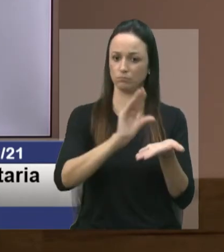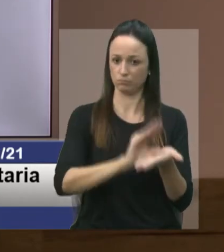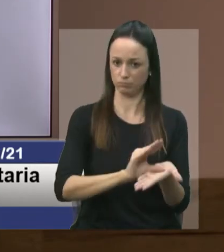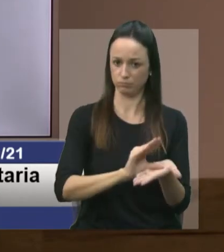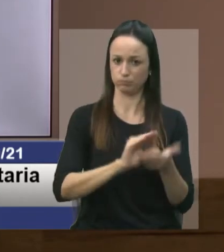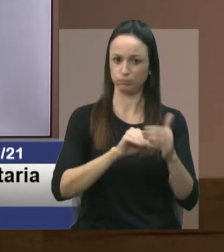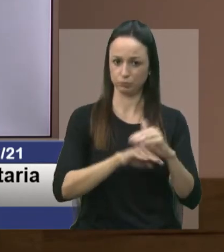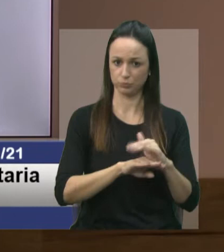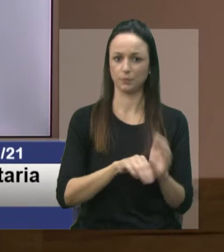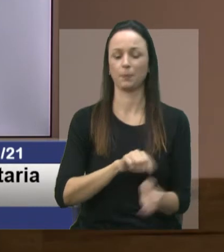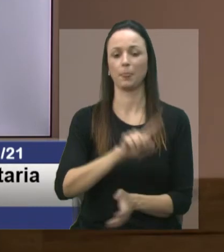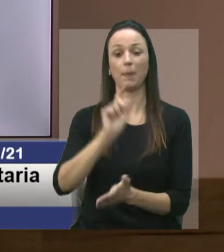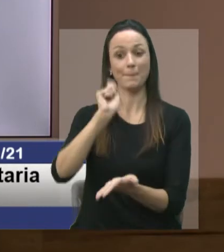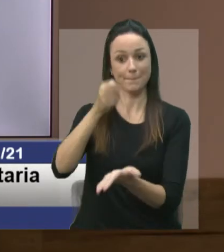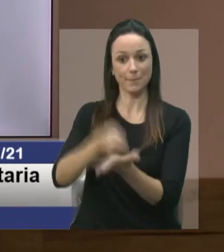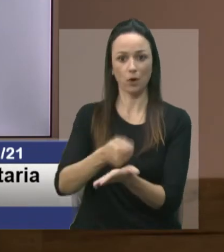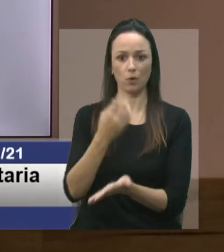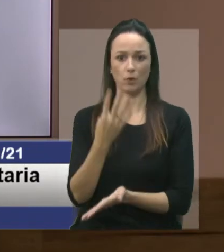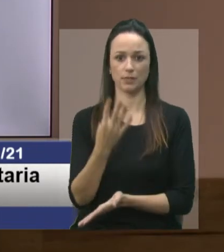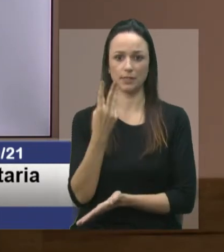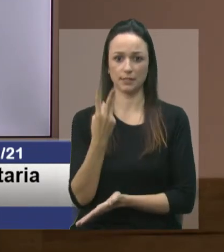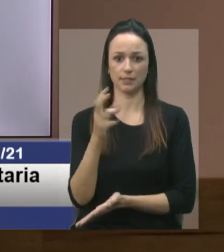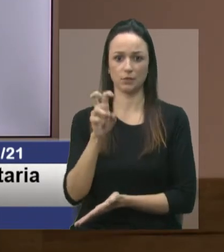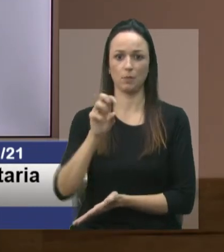R$ 464.642,21, liquidou